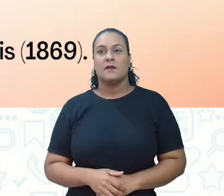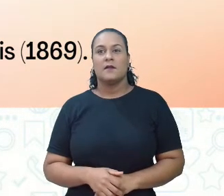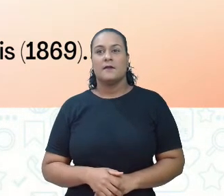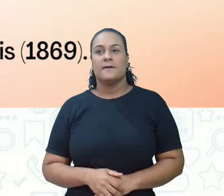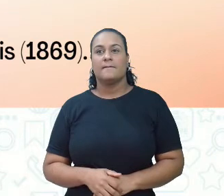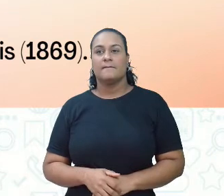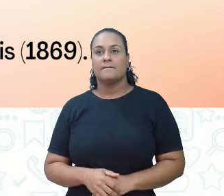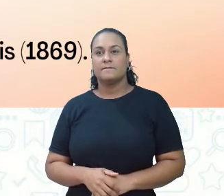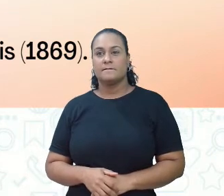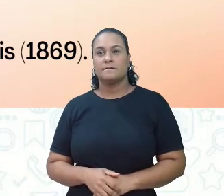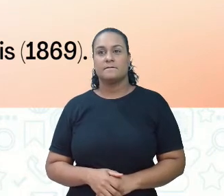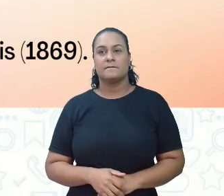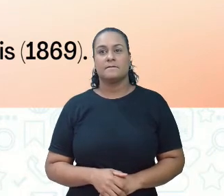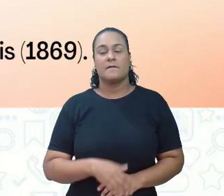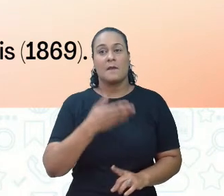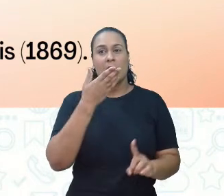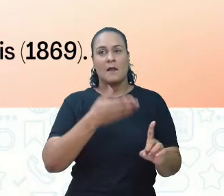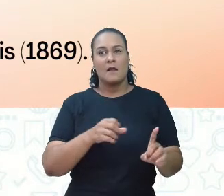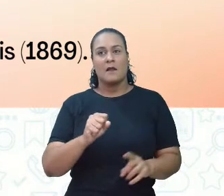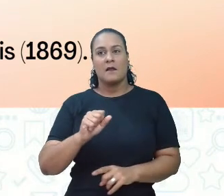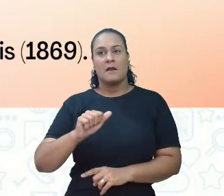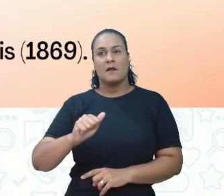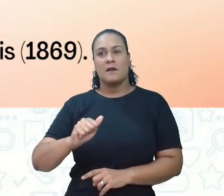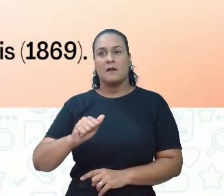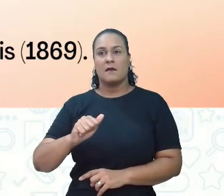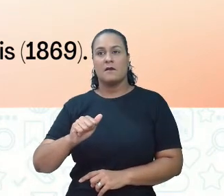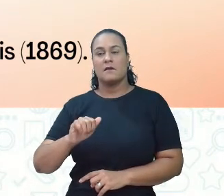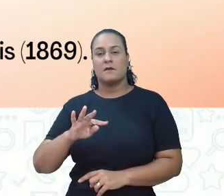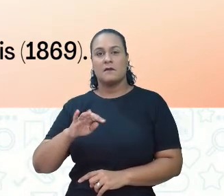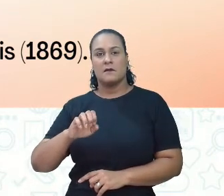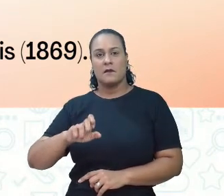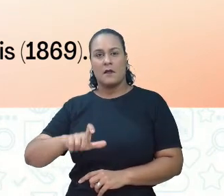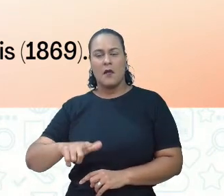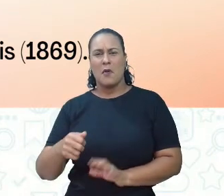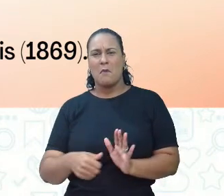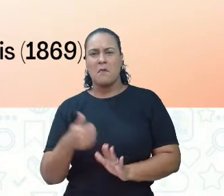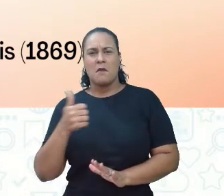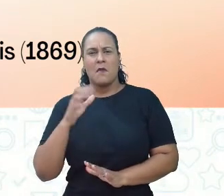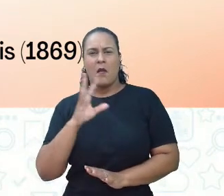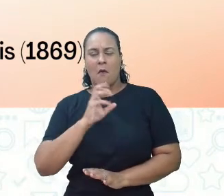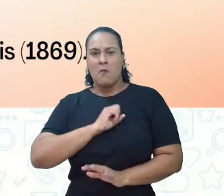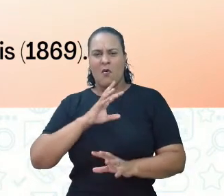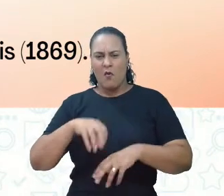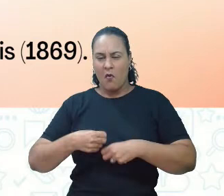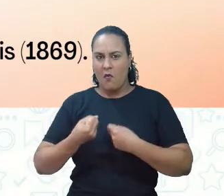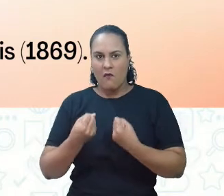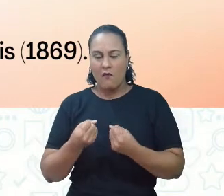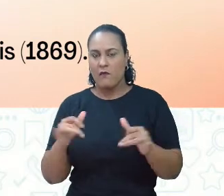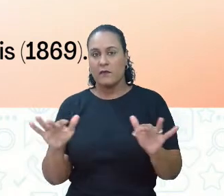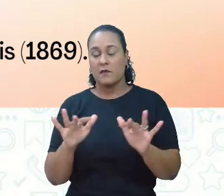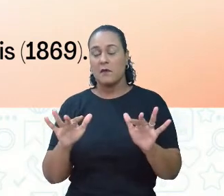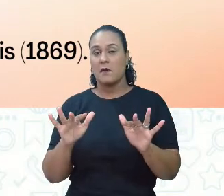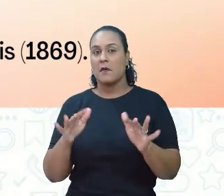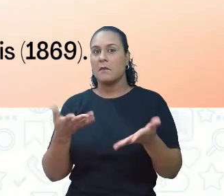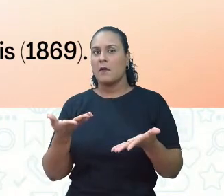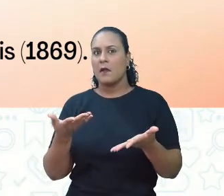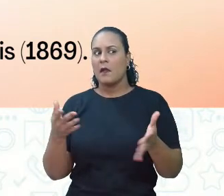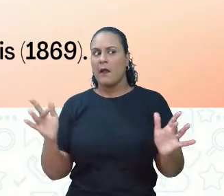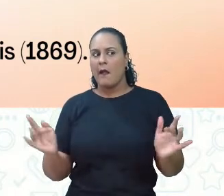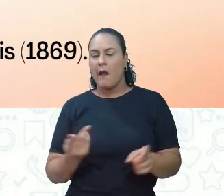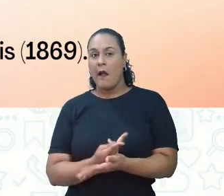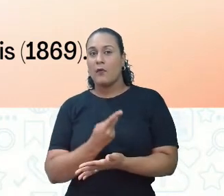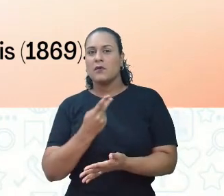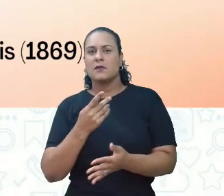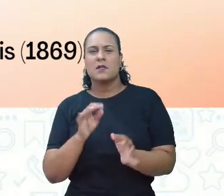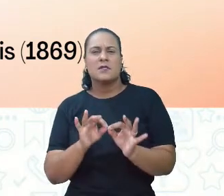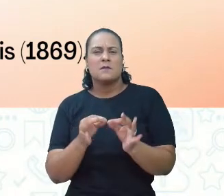Madame de Staël que os primeiros amores não são os mais fortes, porque nascem simplesmente da necessidade de